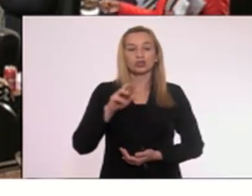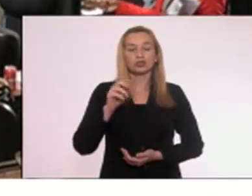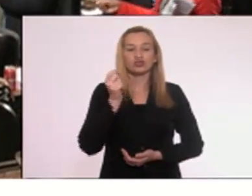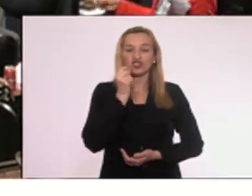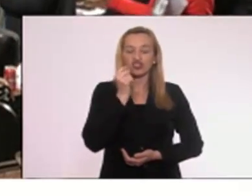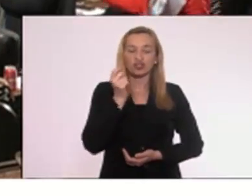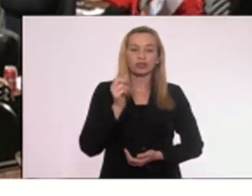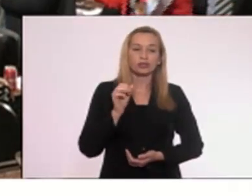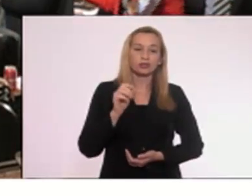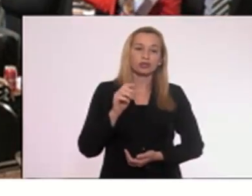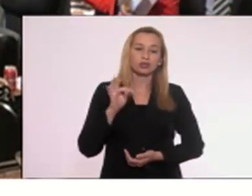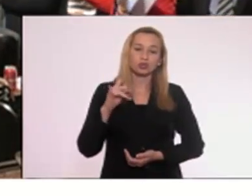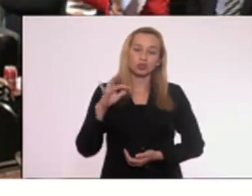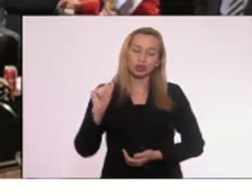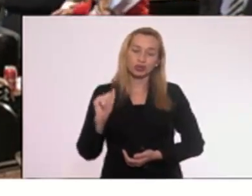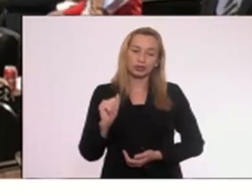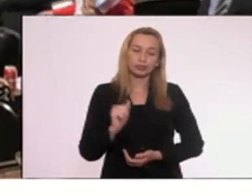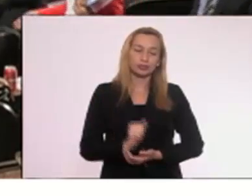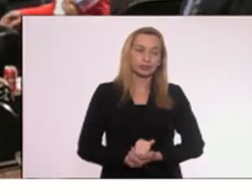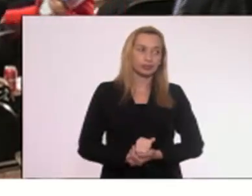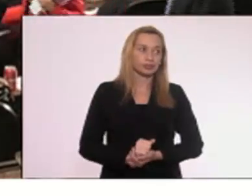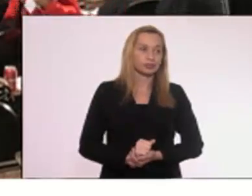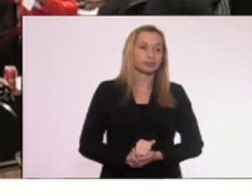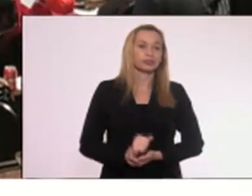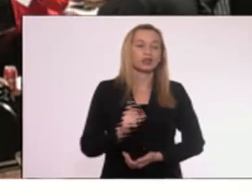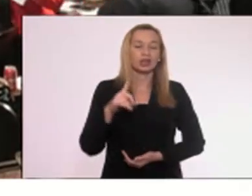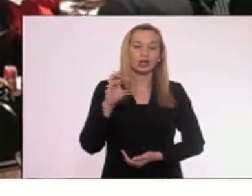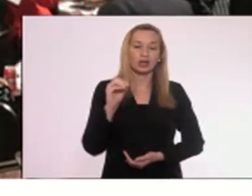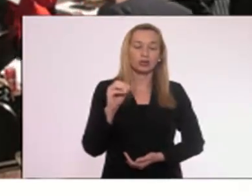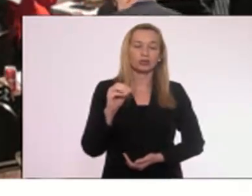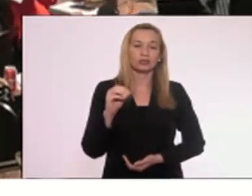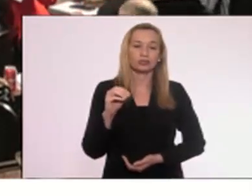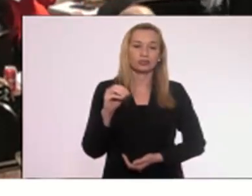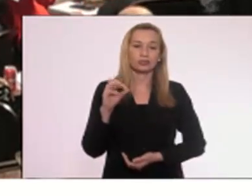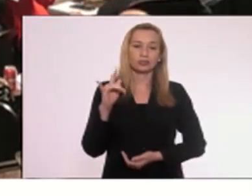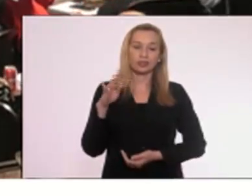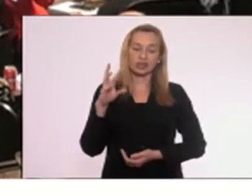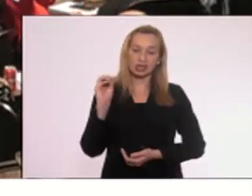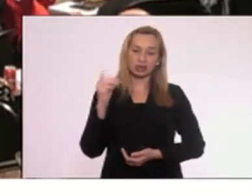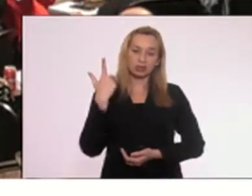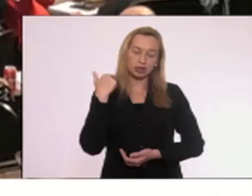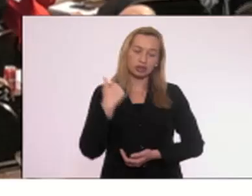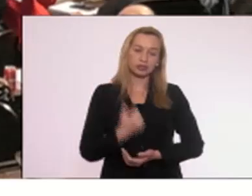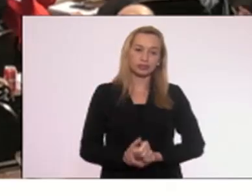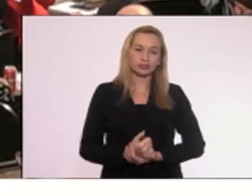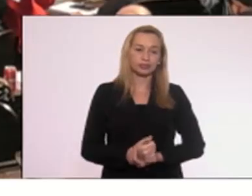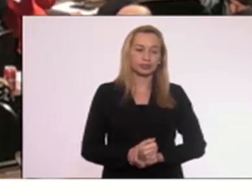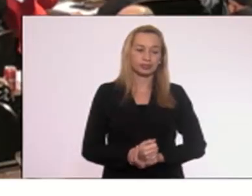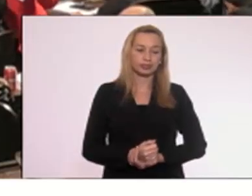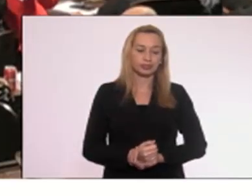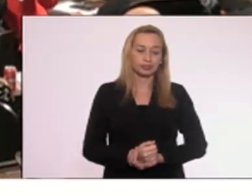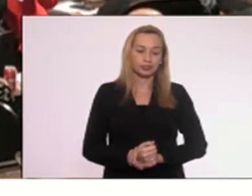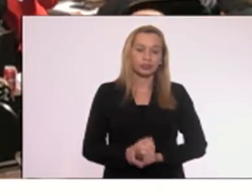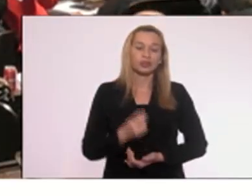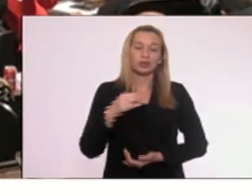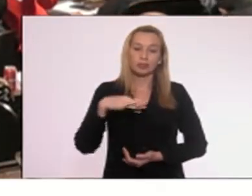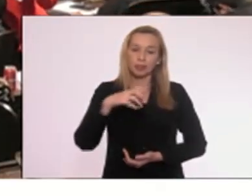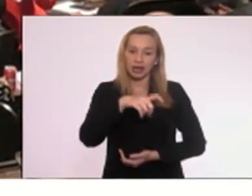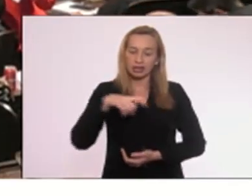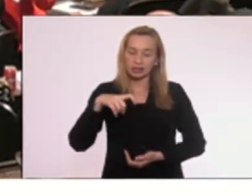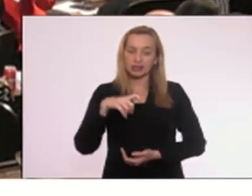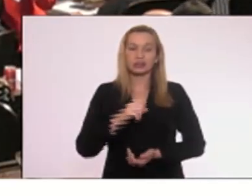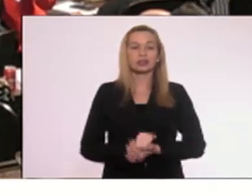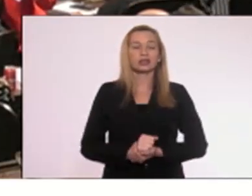Ratinho, deputado Gustavo Tutuca, deputado Léo Vieira, deputado Marcelo Cabeleireiro, deputado Max